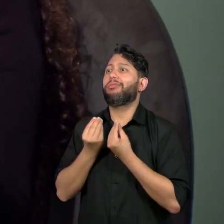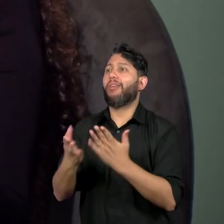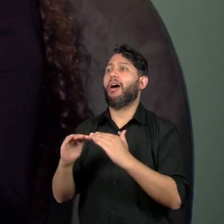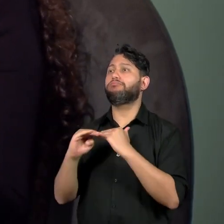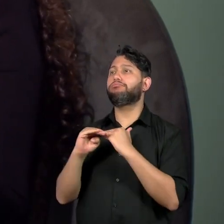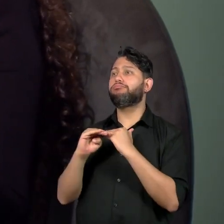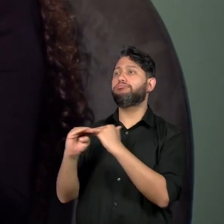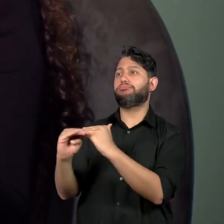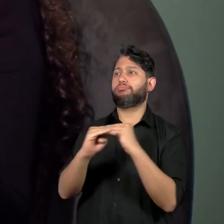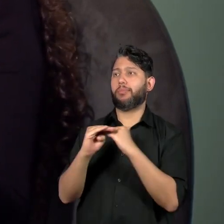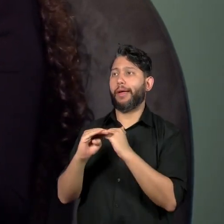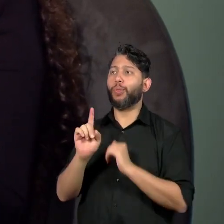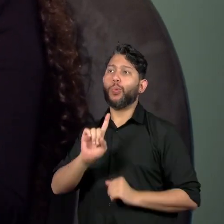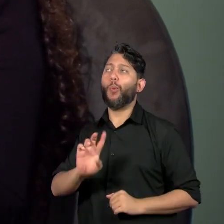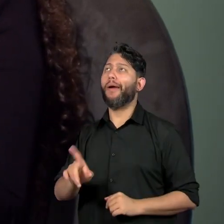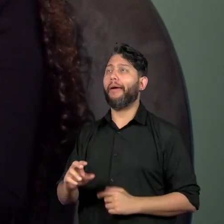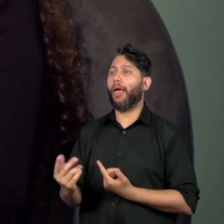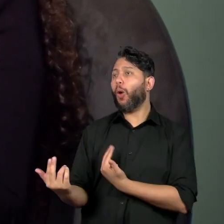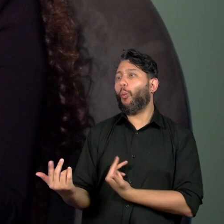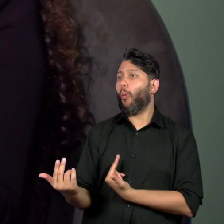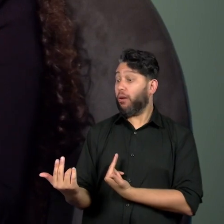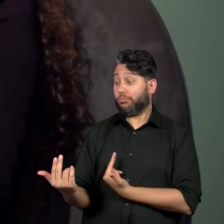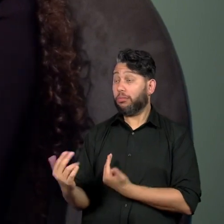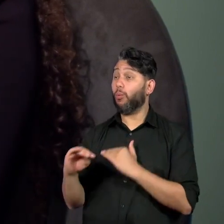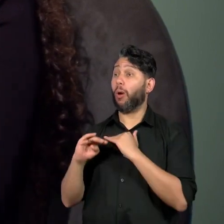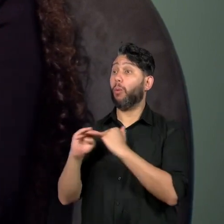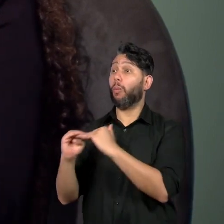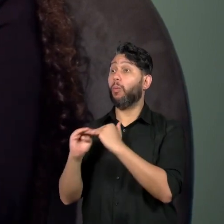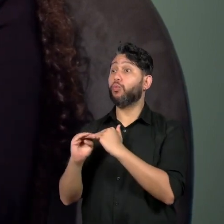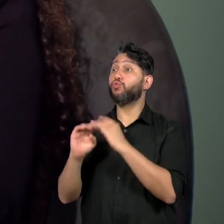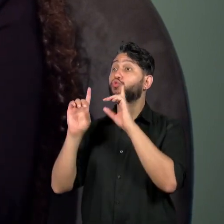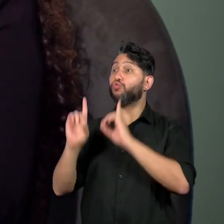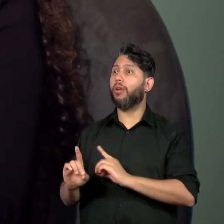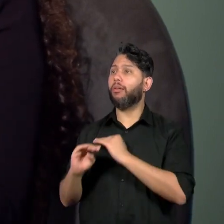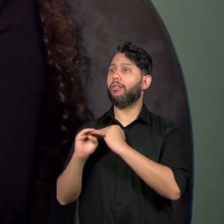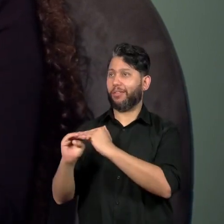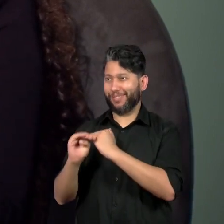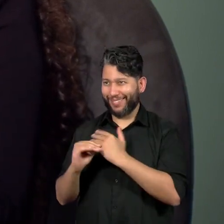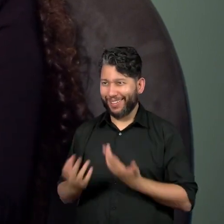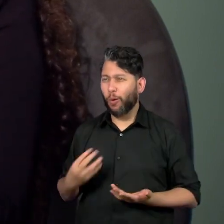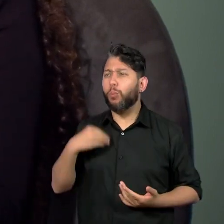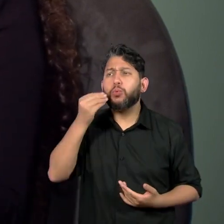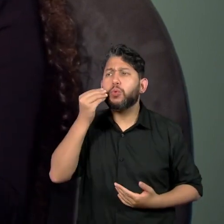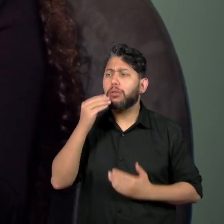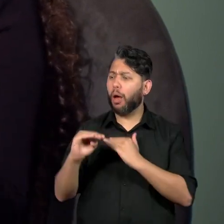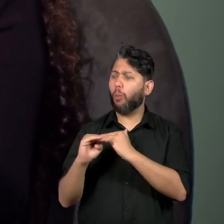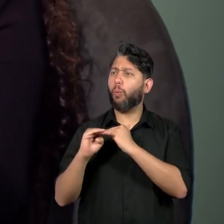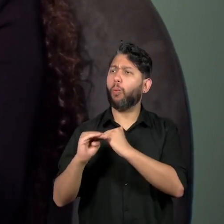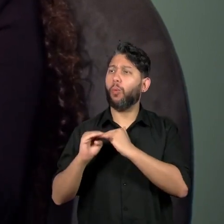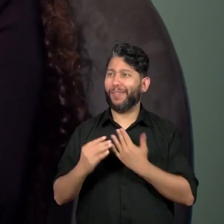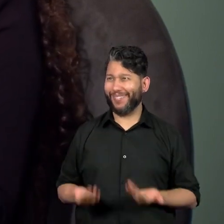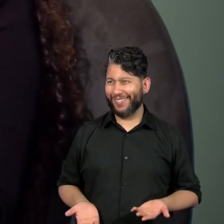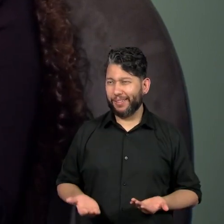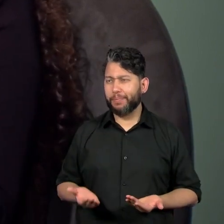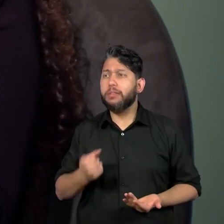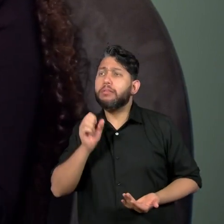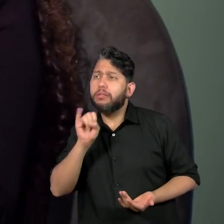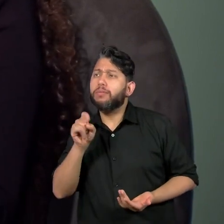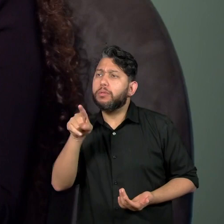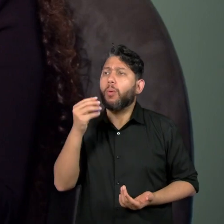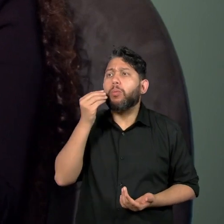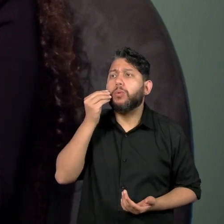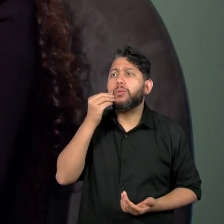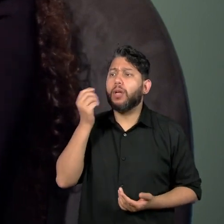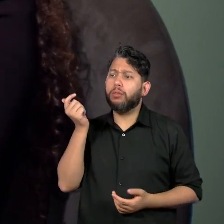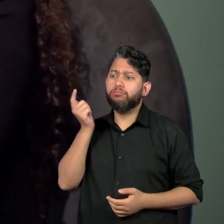A gente não fala mais em igualdade, a gente quer a equidade em relação aos acessos às oportunidades, né? E uma vez que você tem acesso à